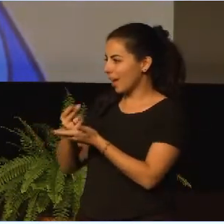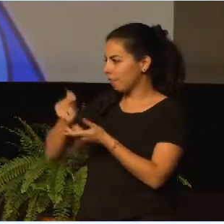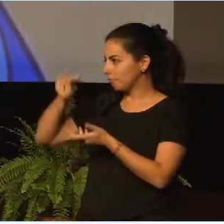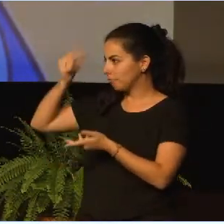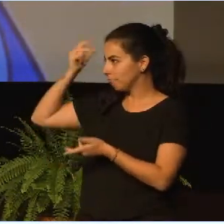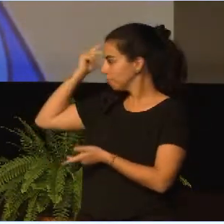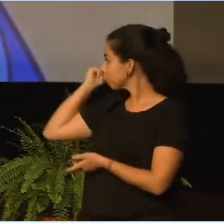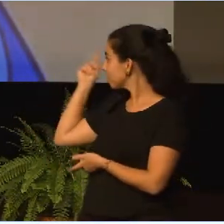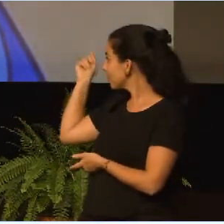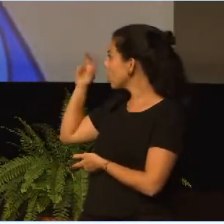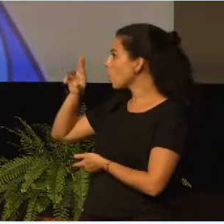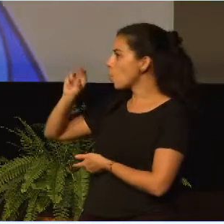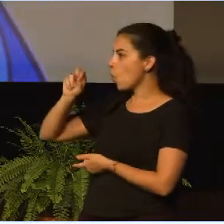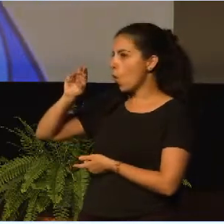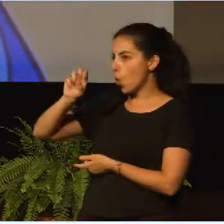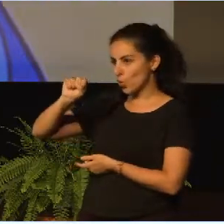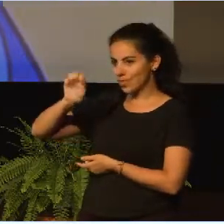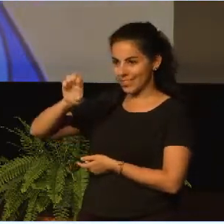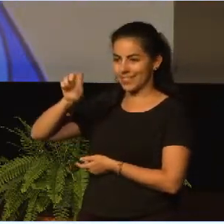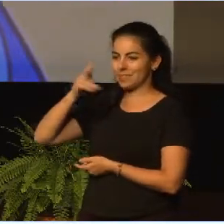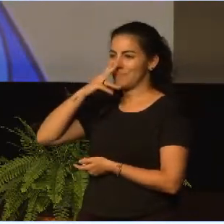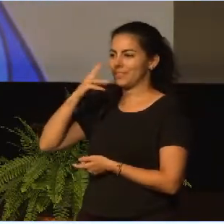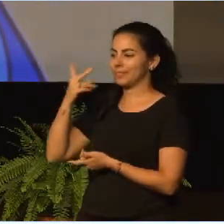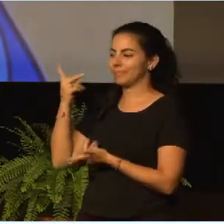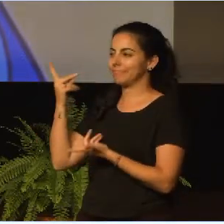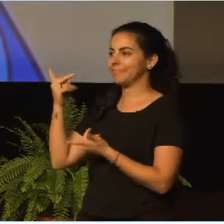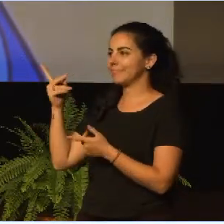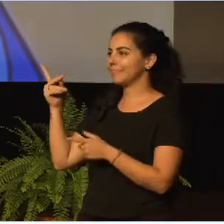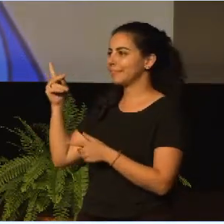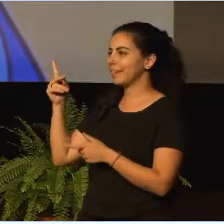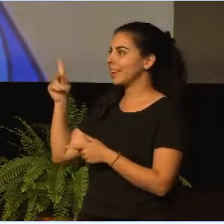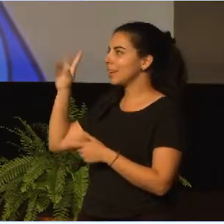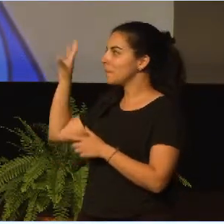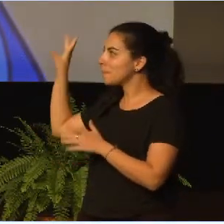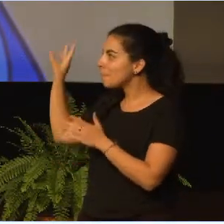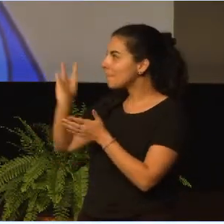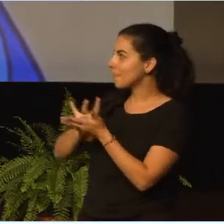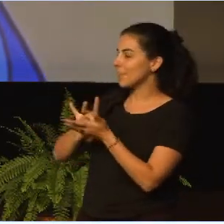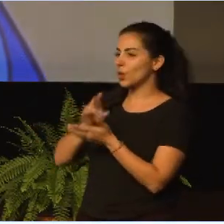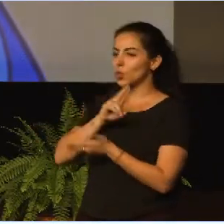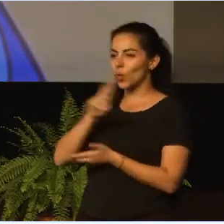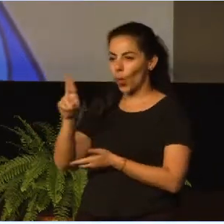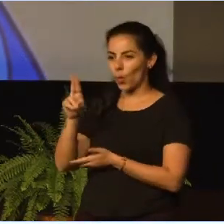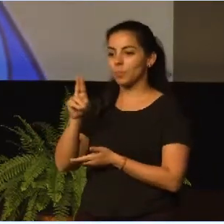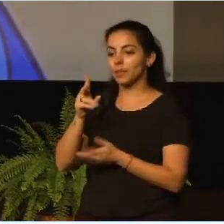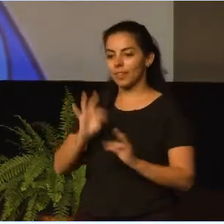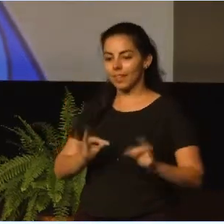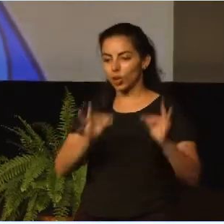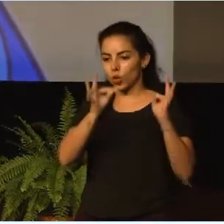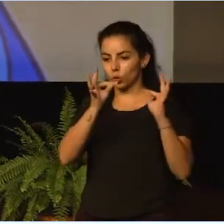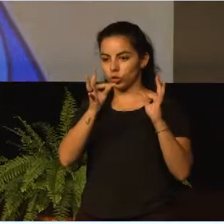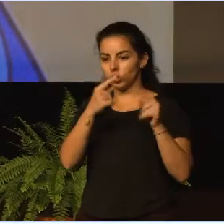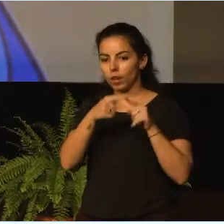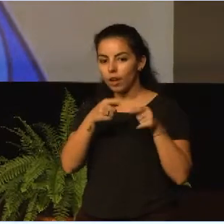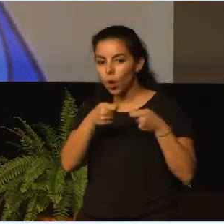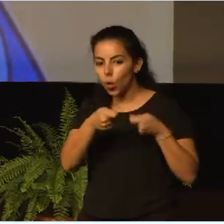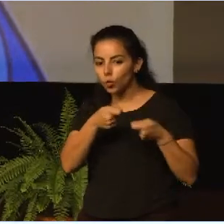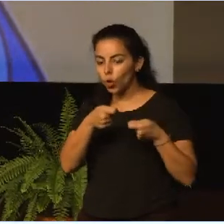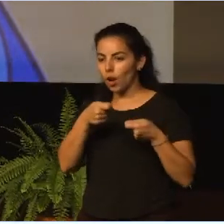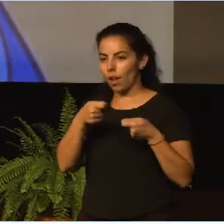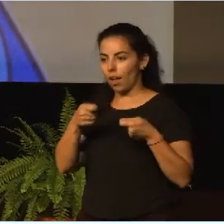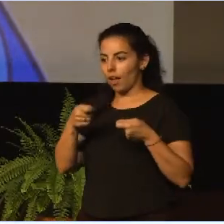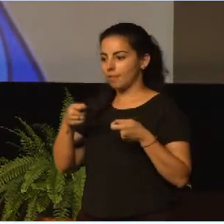Rose. Era a robô que podia fazer esse processo de automação da busca dessas notas, da leitura dessas notas, de uma forma que a gente pudesse ter esses dados